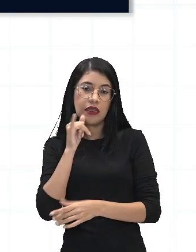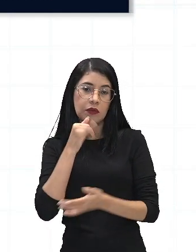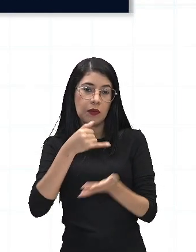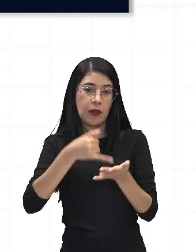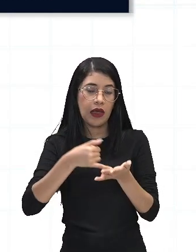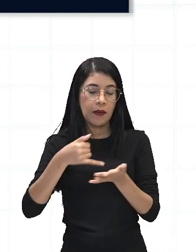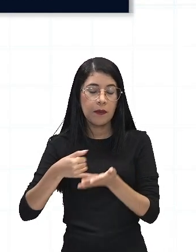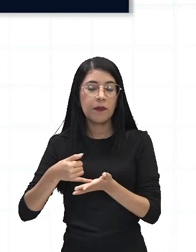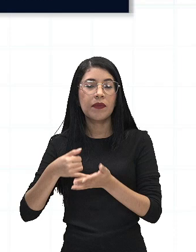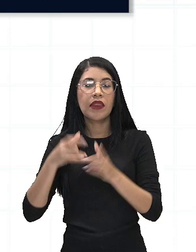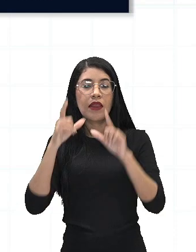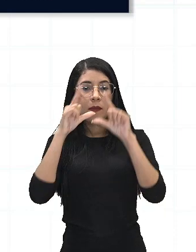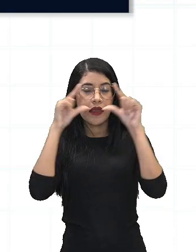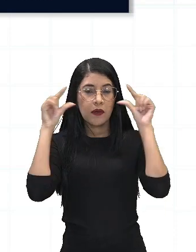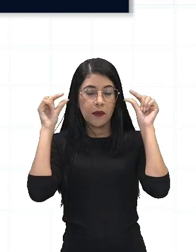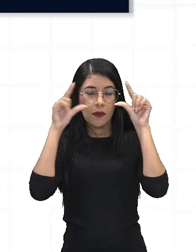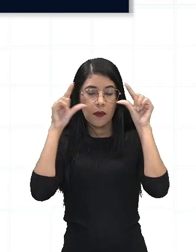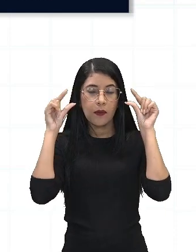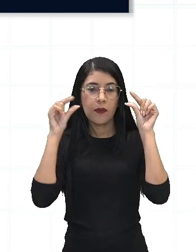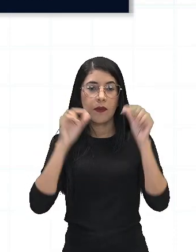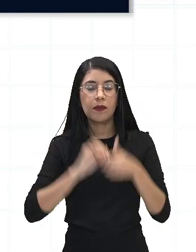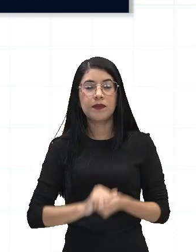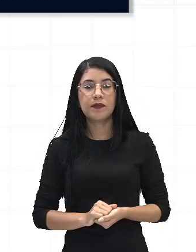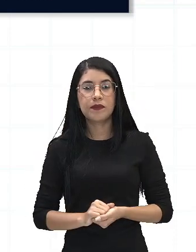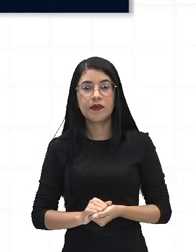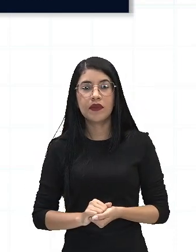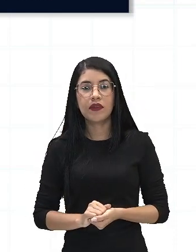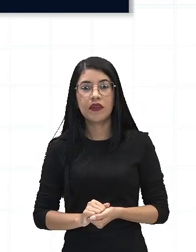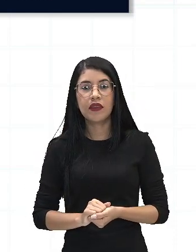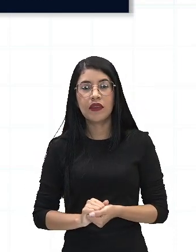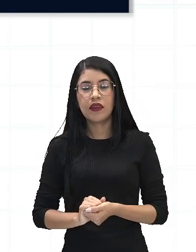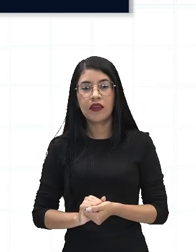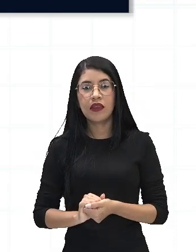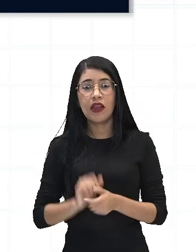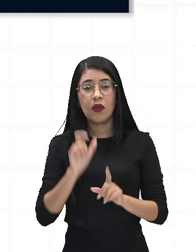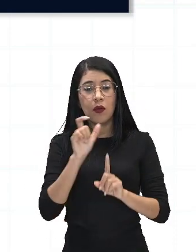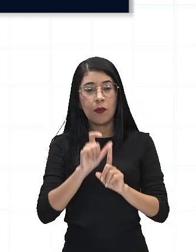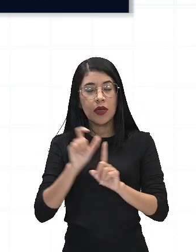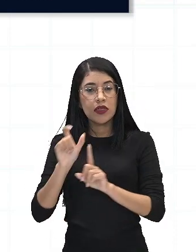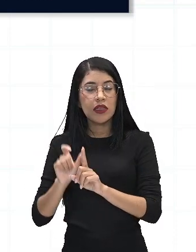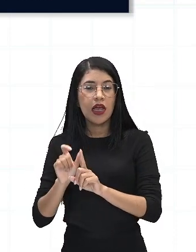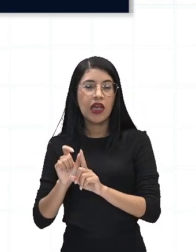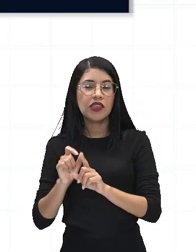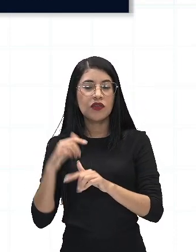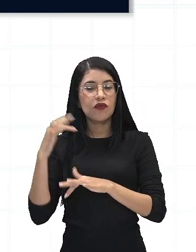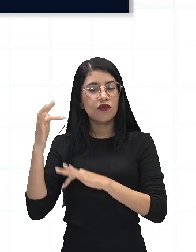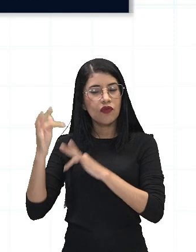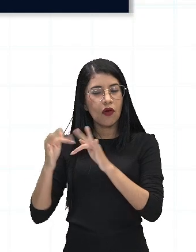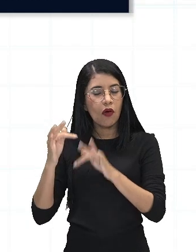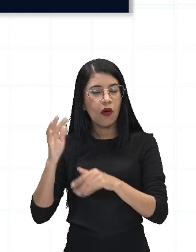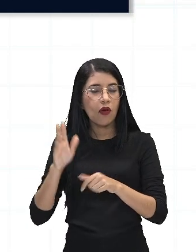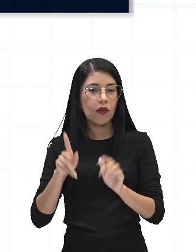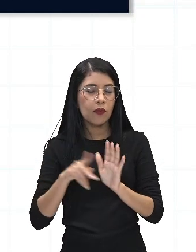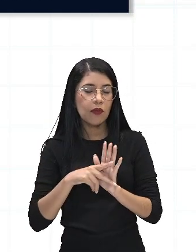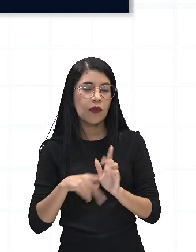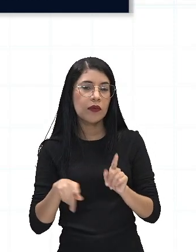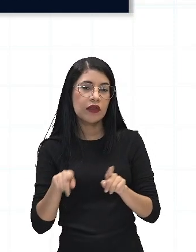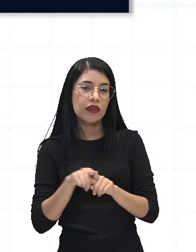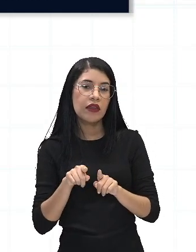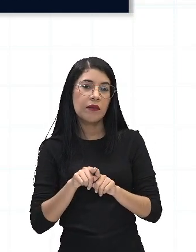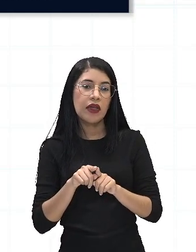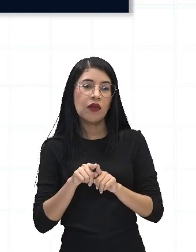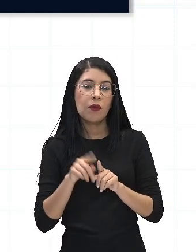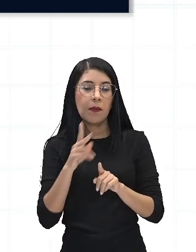Cuca, essas figuras mais atenuadas, certo? Essas figuras mais personagens folclóricos com ali uma visão